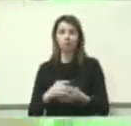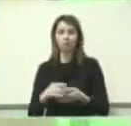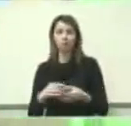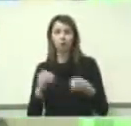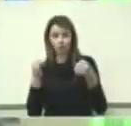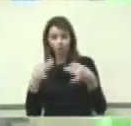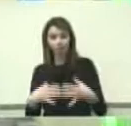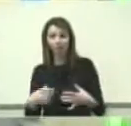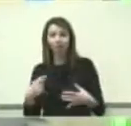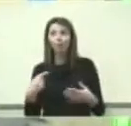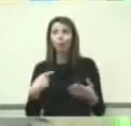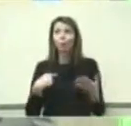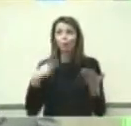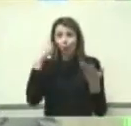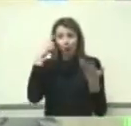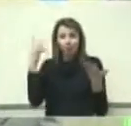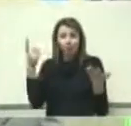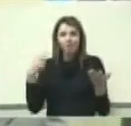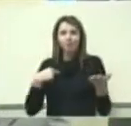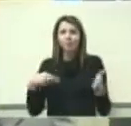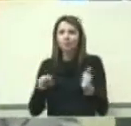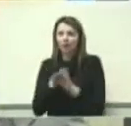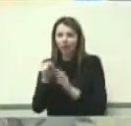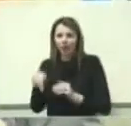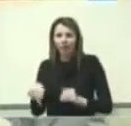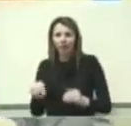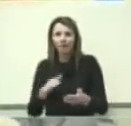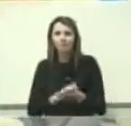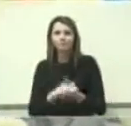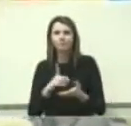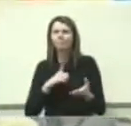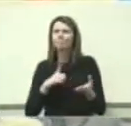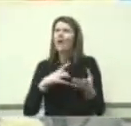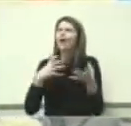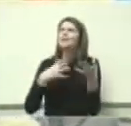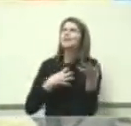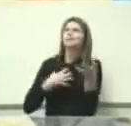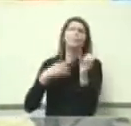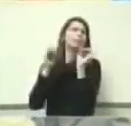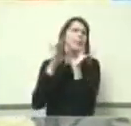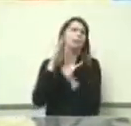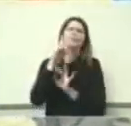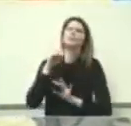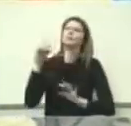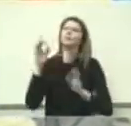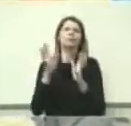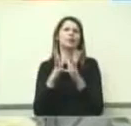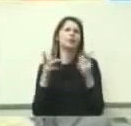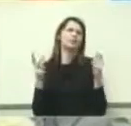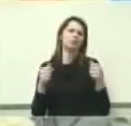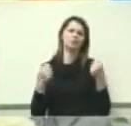a glória do Senhor o poder de Deus literalmente falando naquele barco